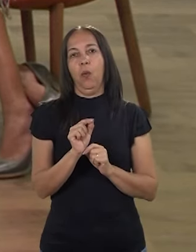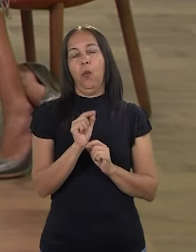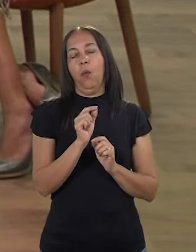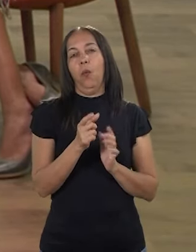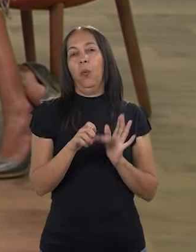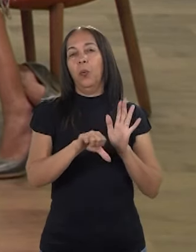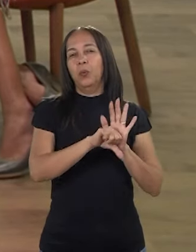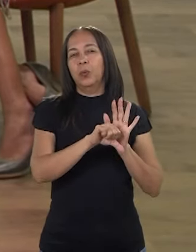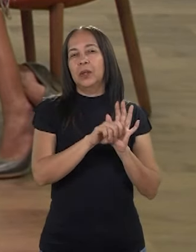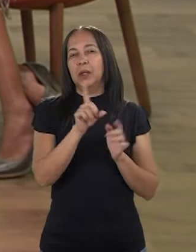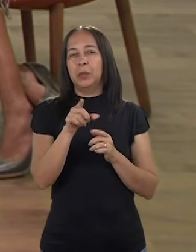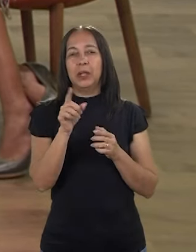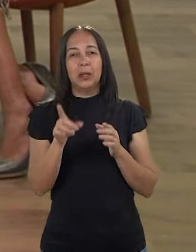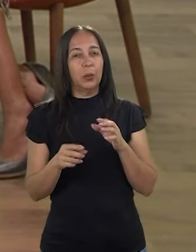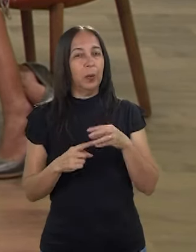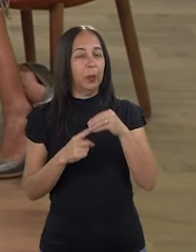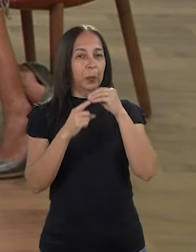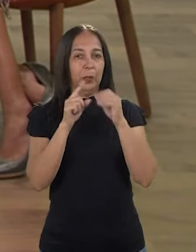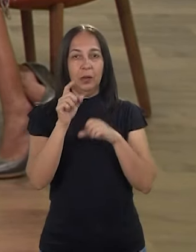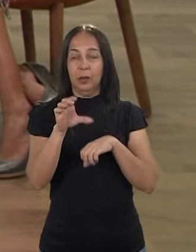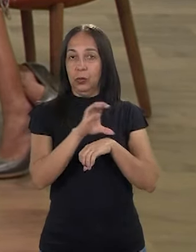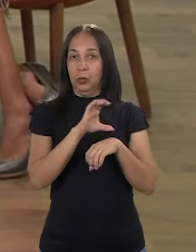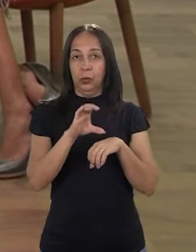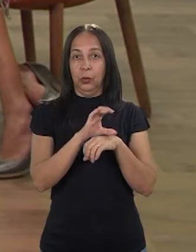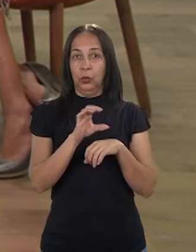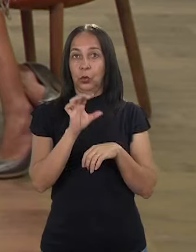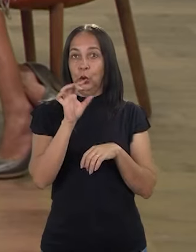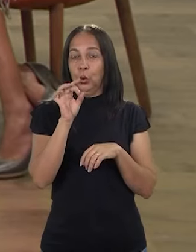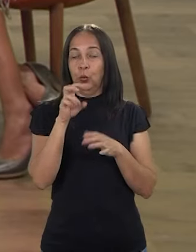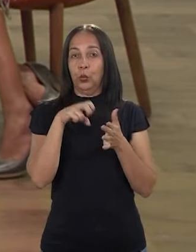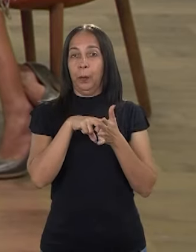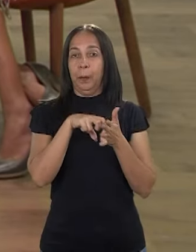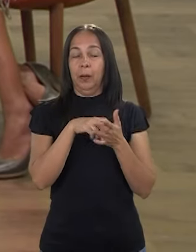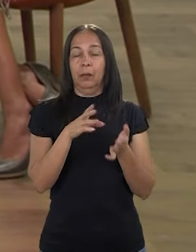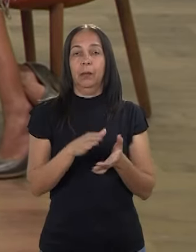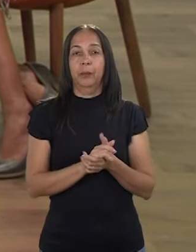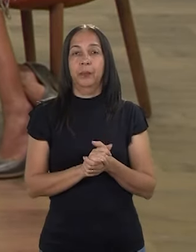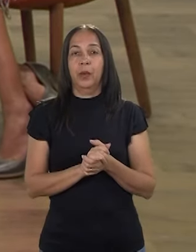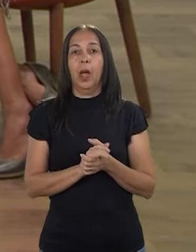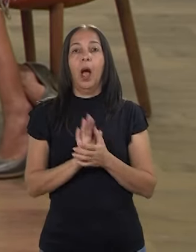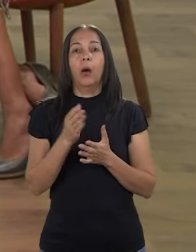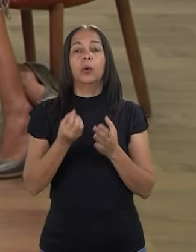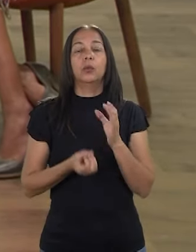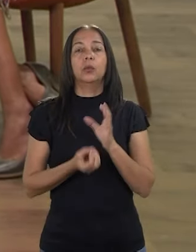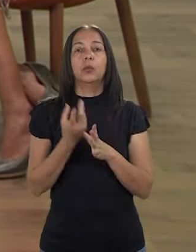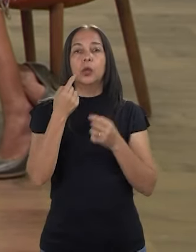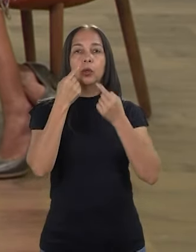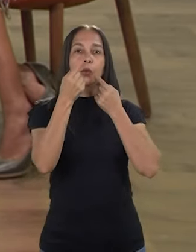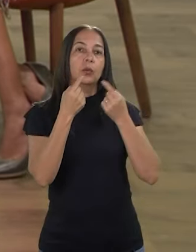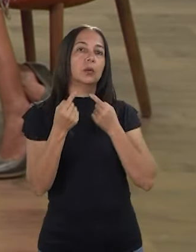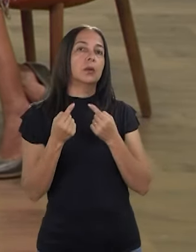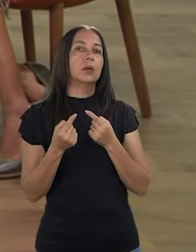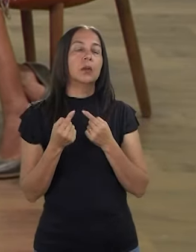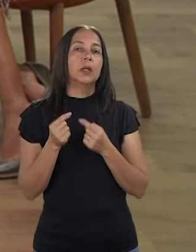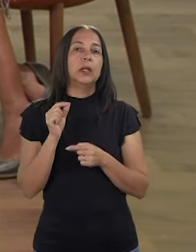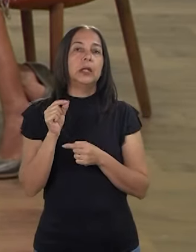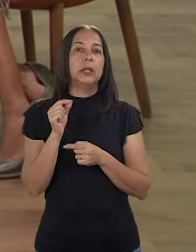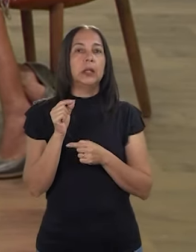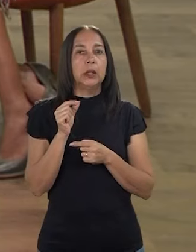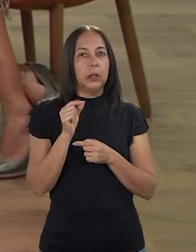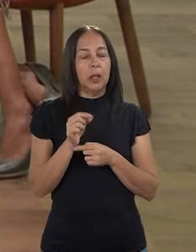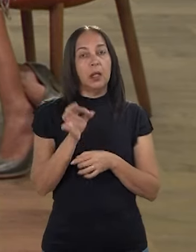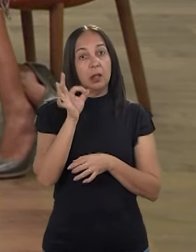Esse princípio que é um princípio constitucional não só penal mas também constitucional E aí é onde entra essa discussão da gente de maturidade do